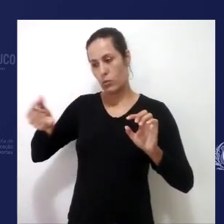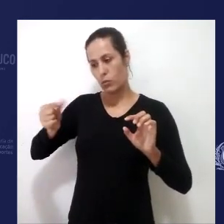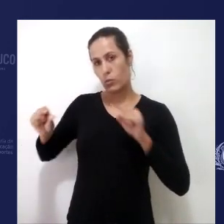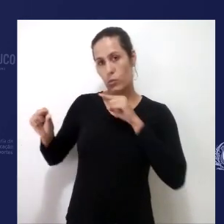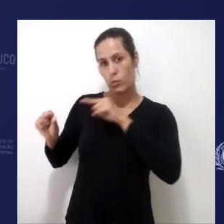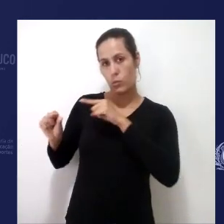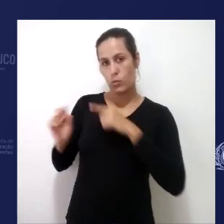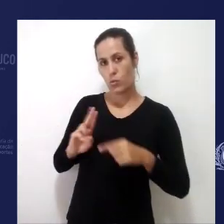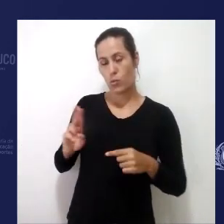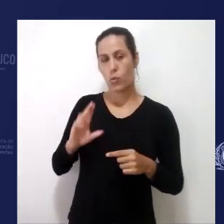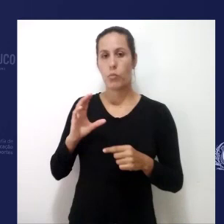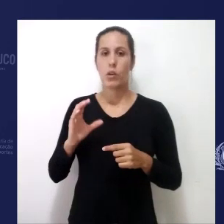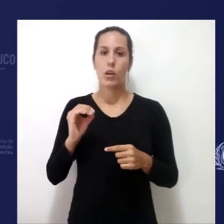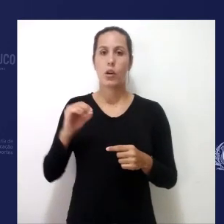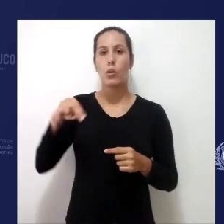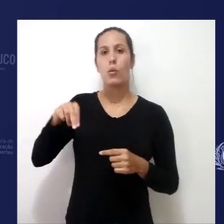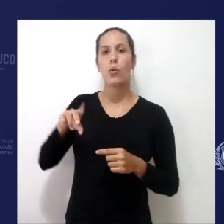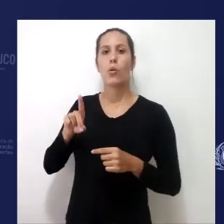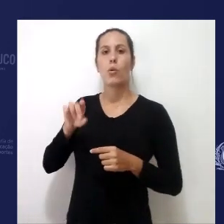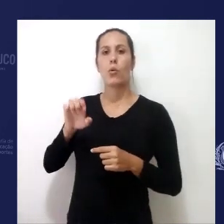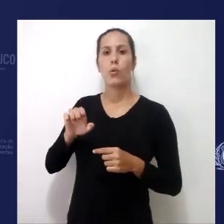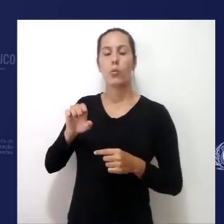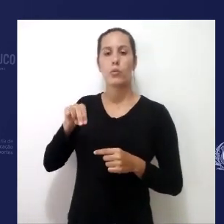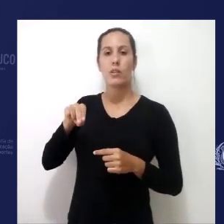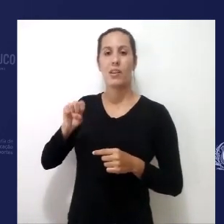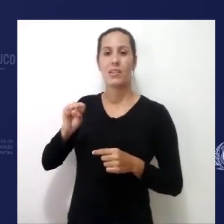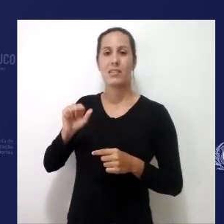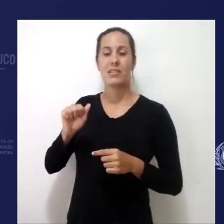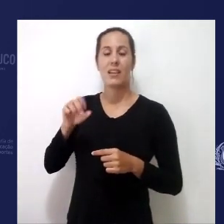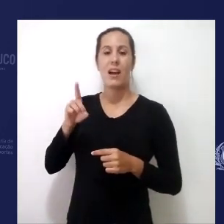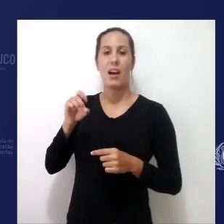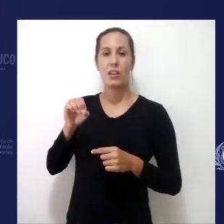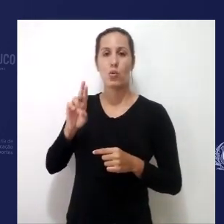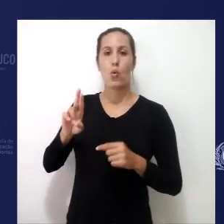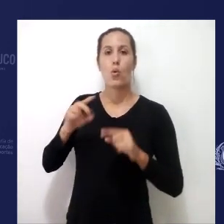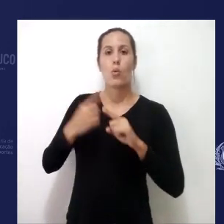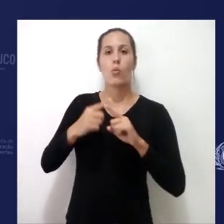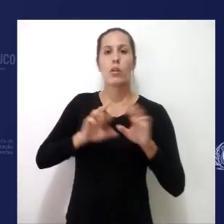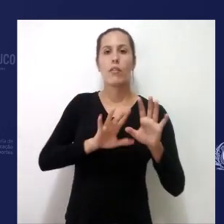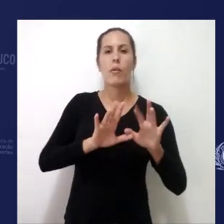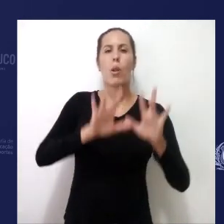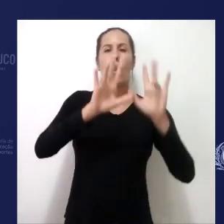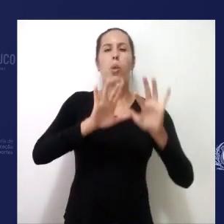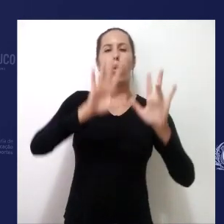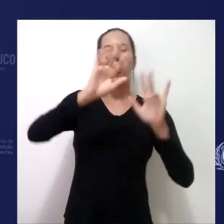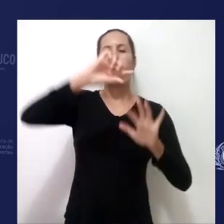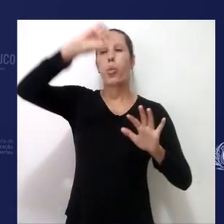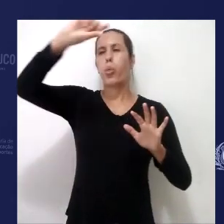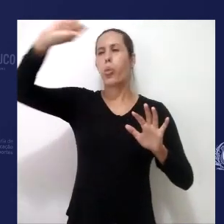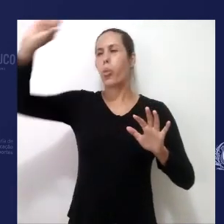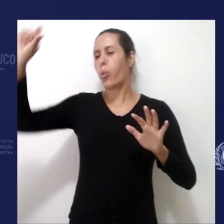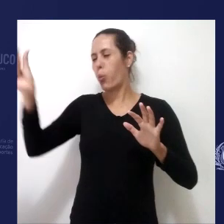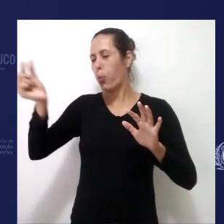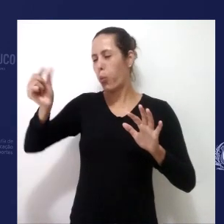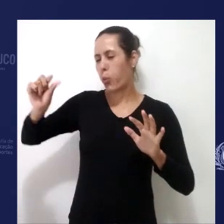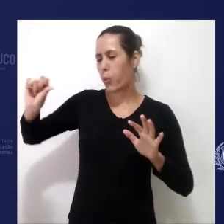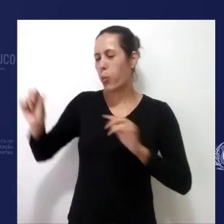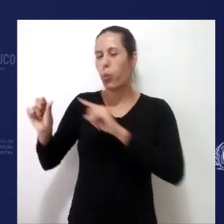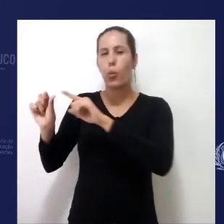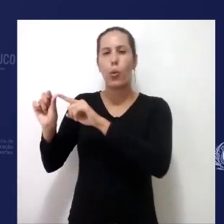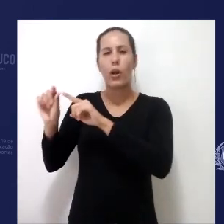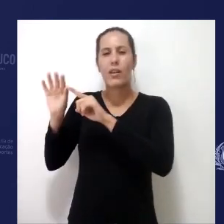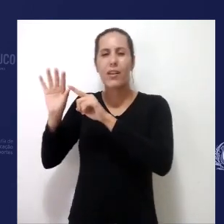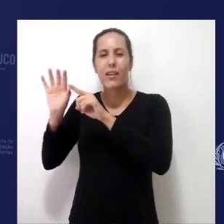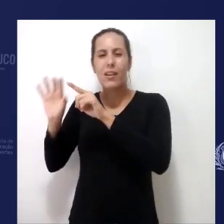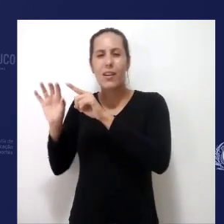com que esse vapor se transforme em líquido e vai para o reservatório frio e volta de novo para